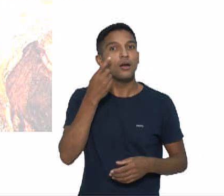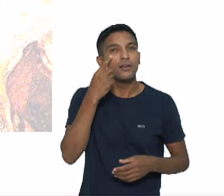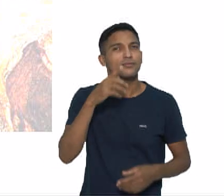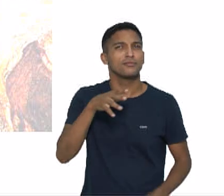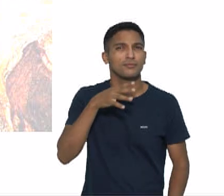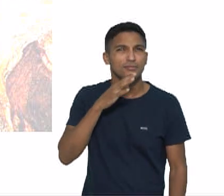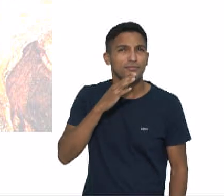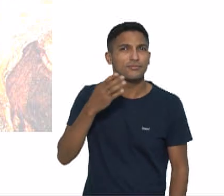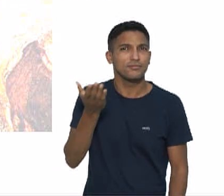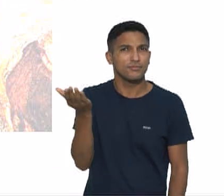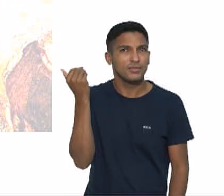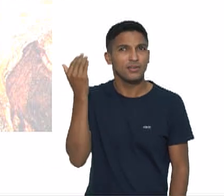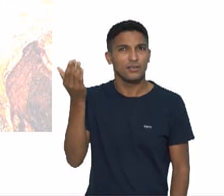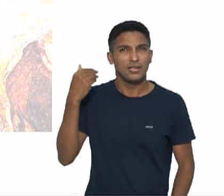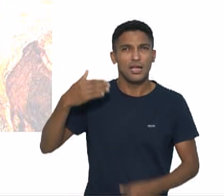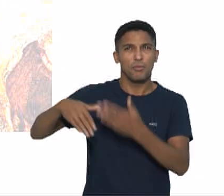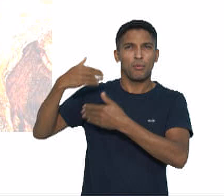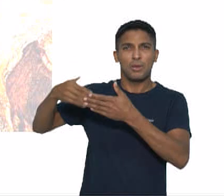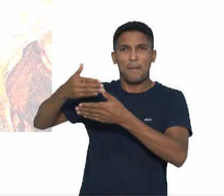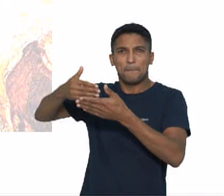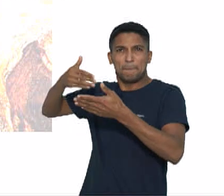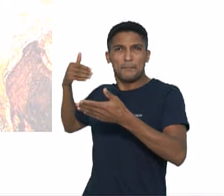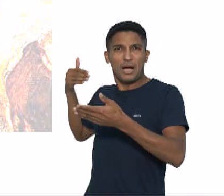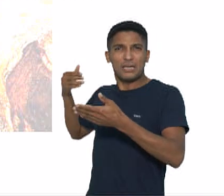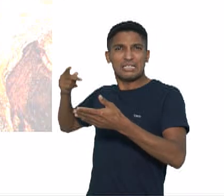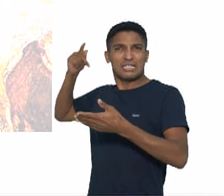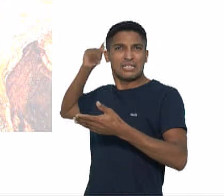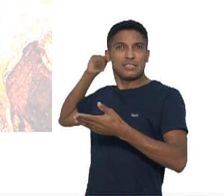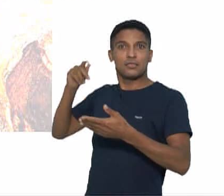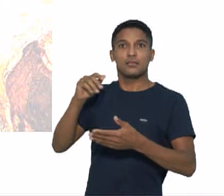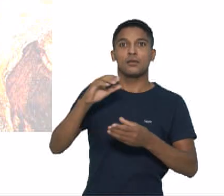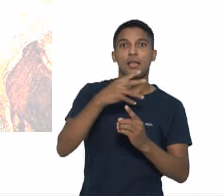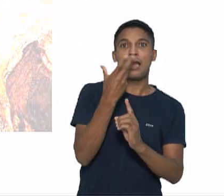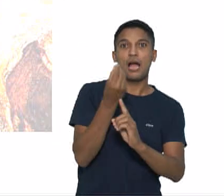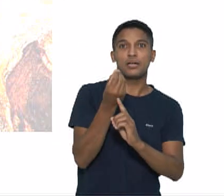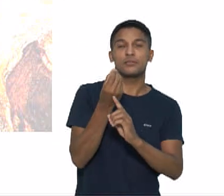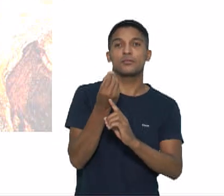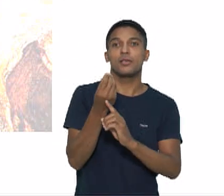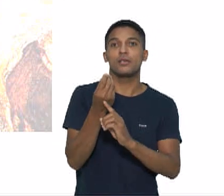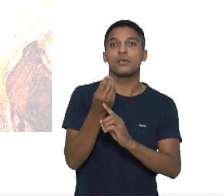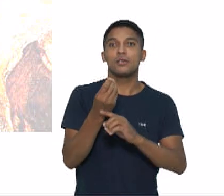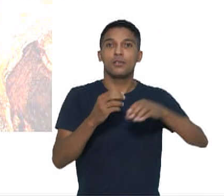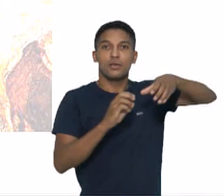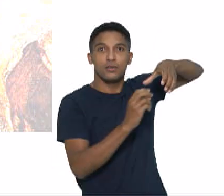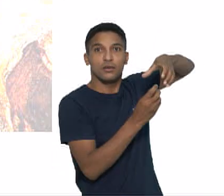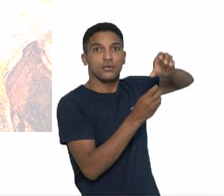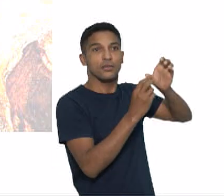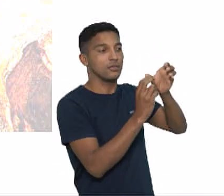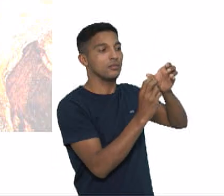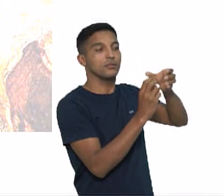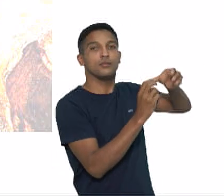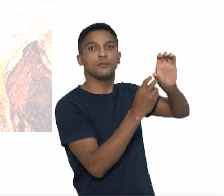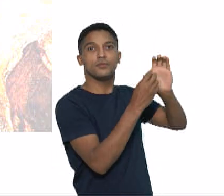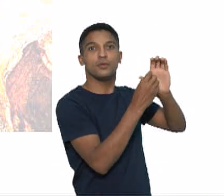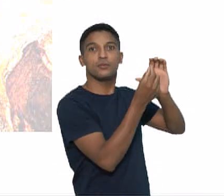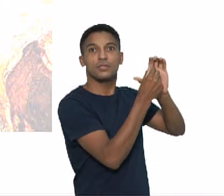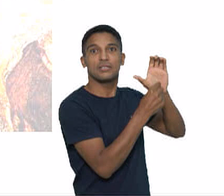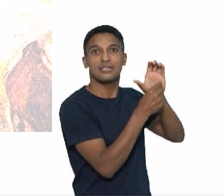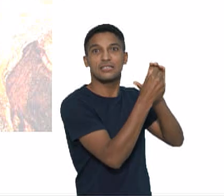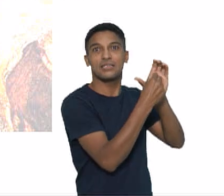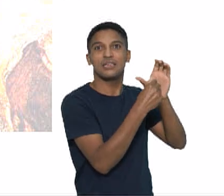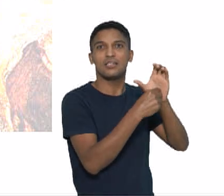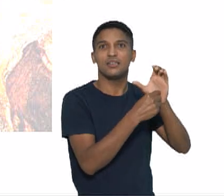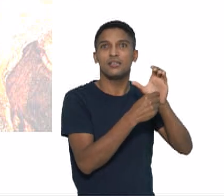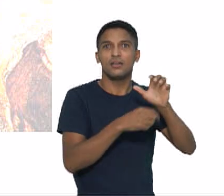que desde a arte rupestre, inventamos e reinventamos a linguagem do desenho. Em cada